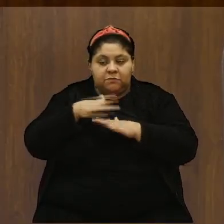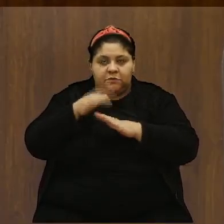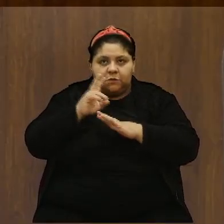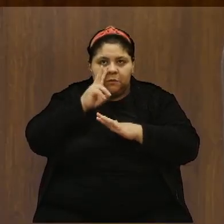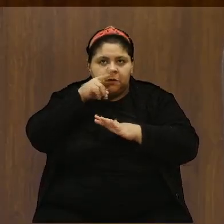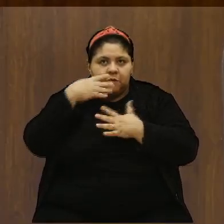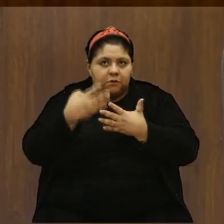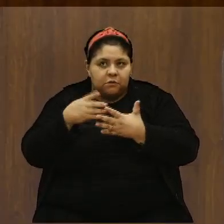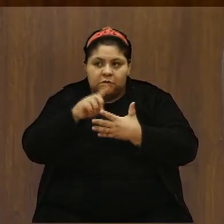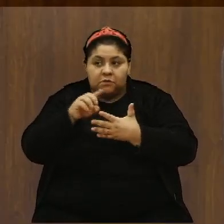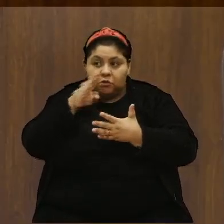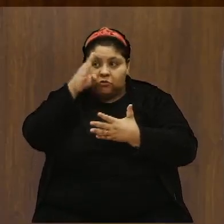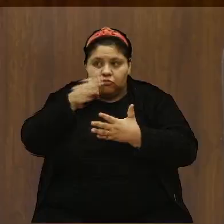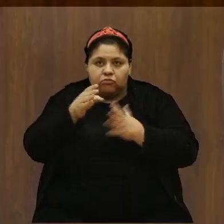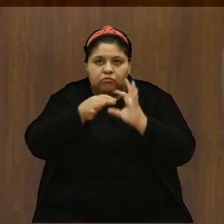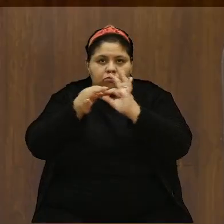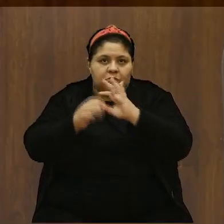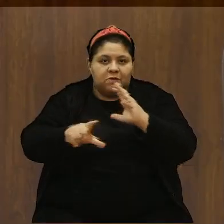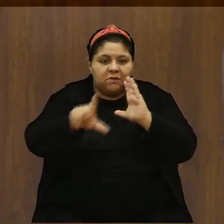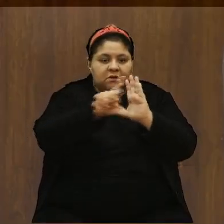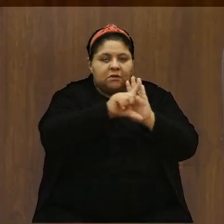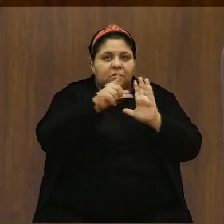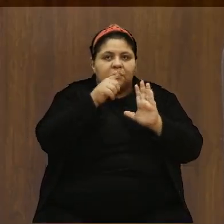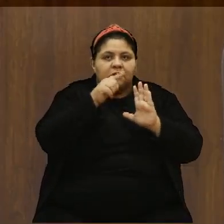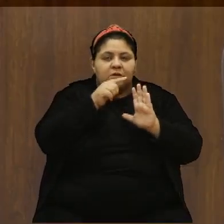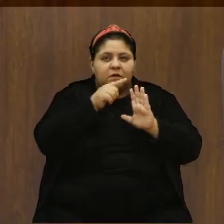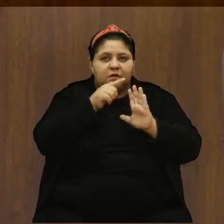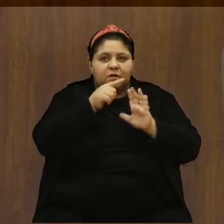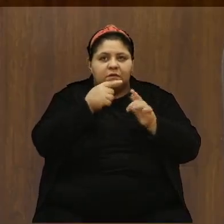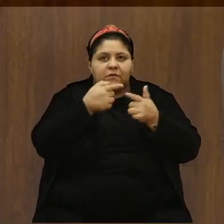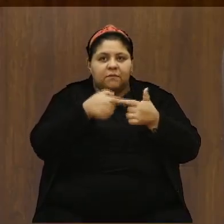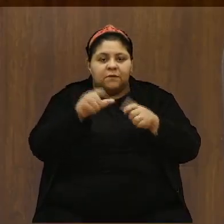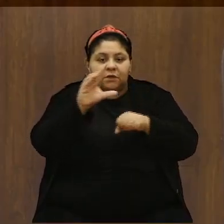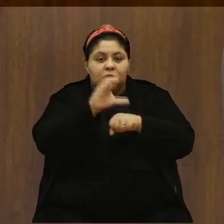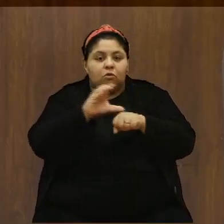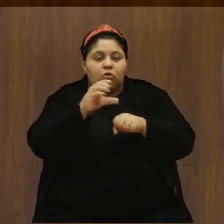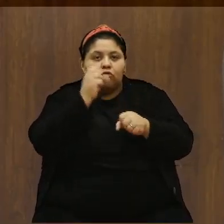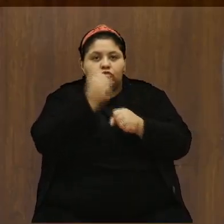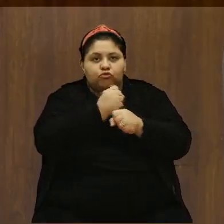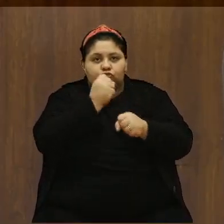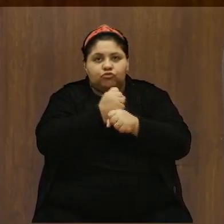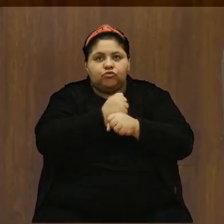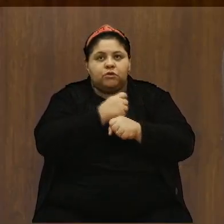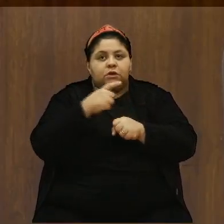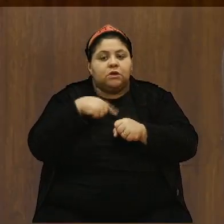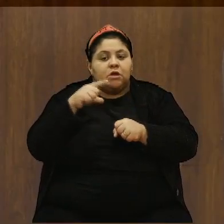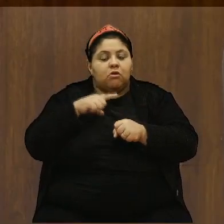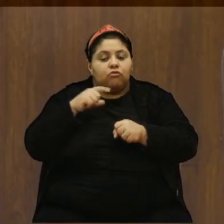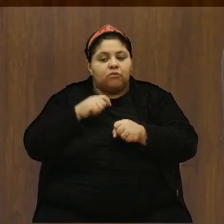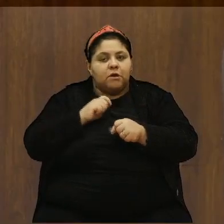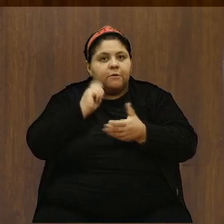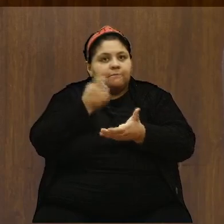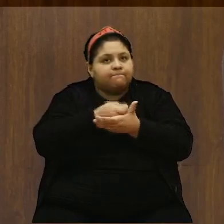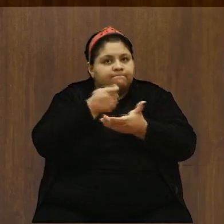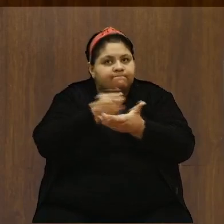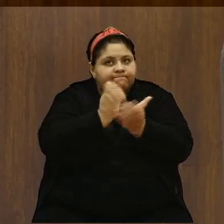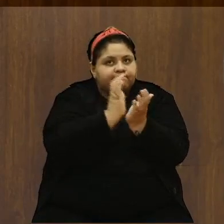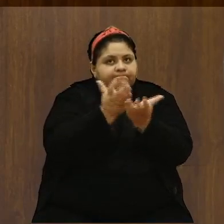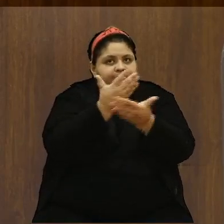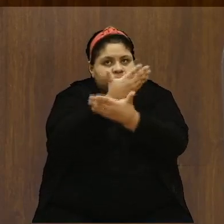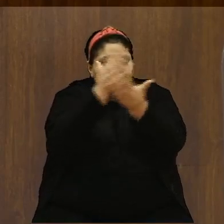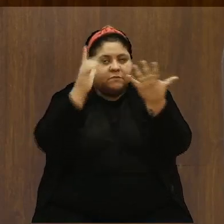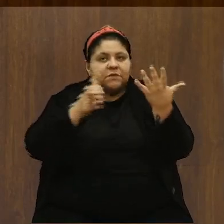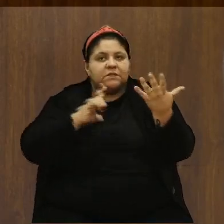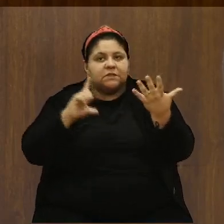não estão diretamente vinculadas à lei de águas, e sim ao Código de Obras. Eu tenho insistido nisso na Comissão do Meio Ambiente, o senhor teve a oportunidade também de